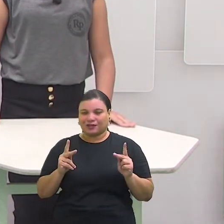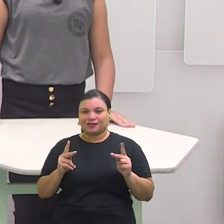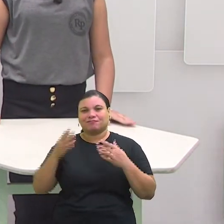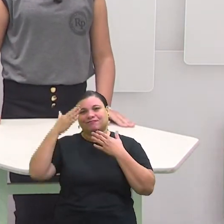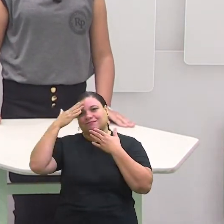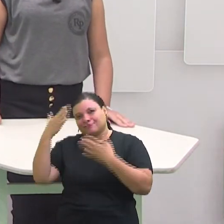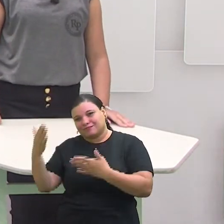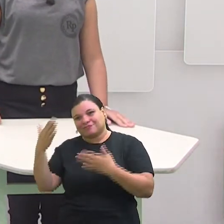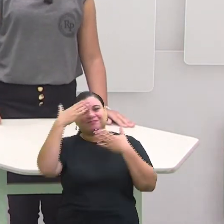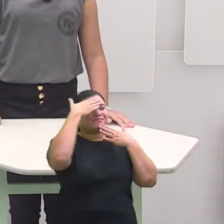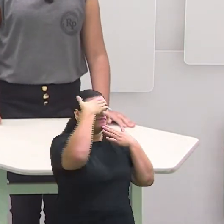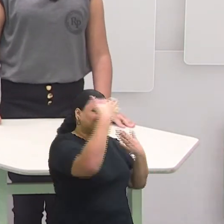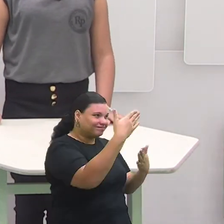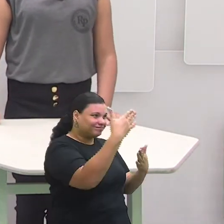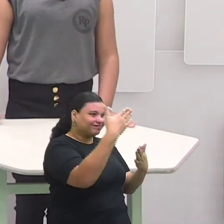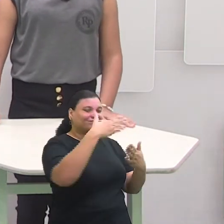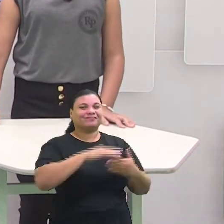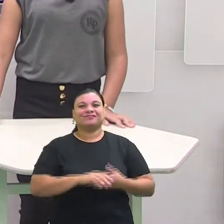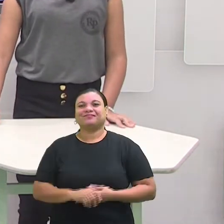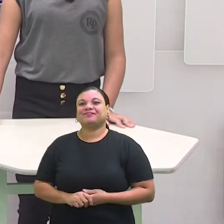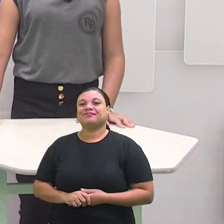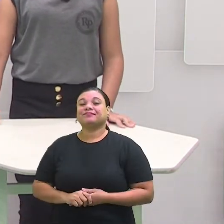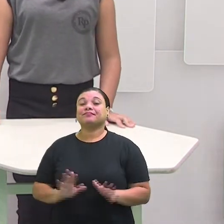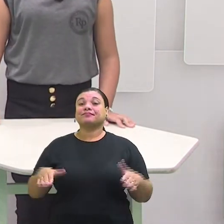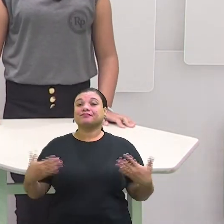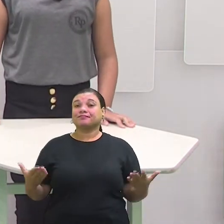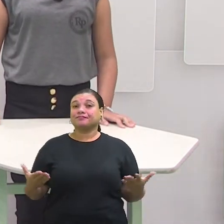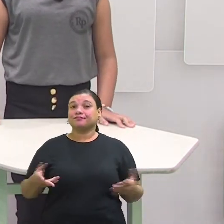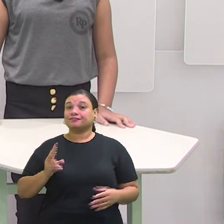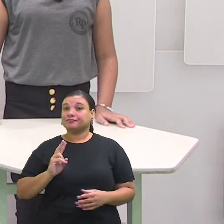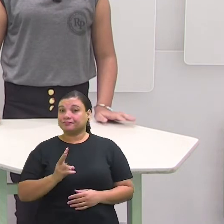tá? Então,